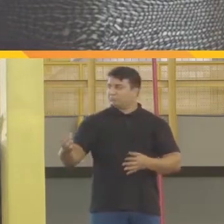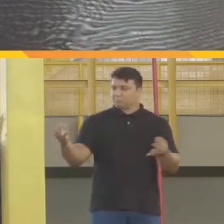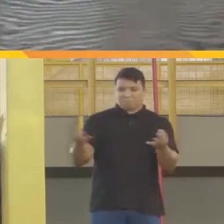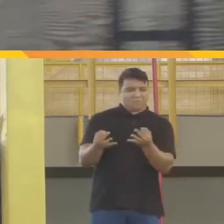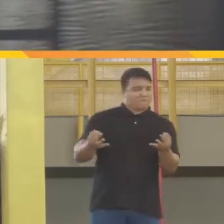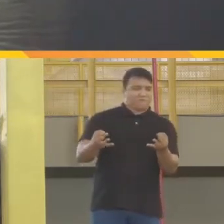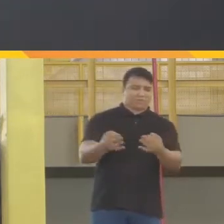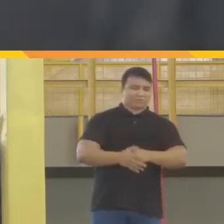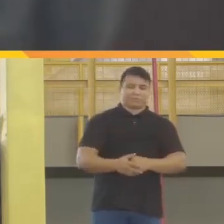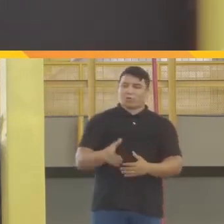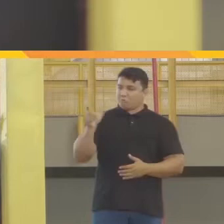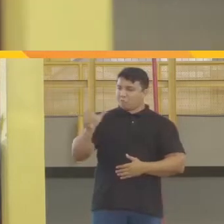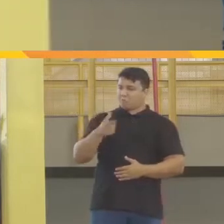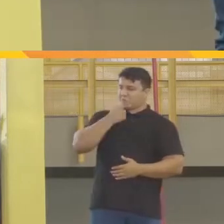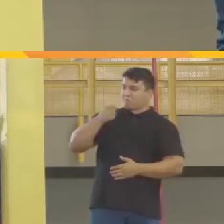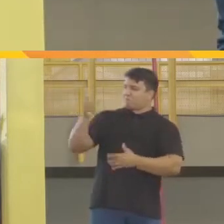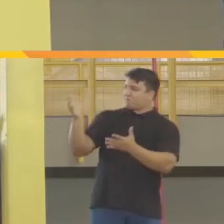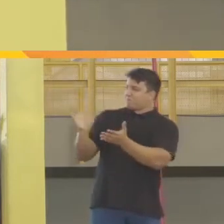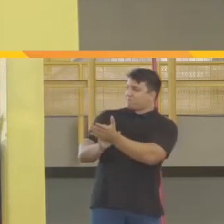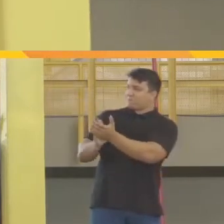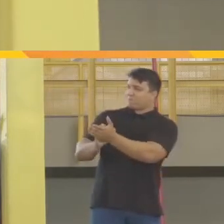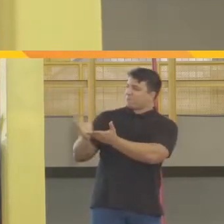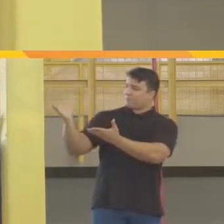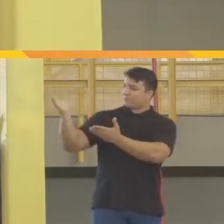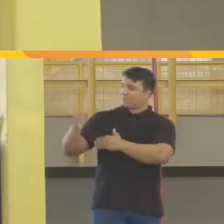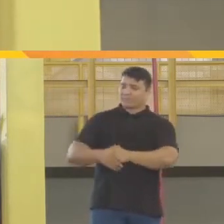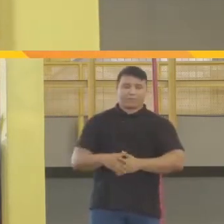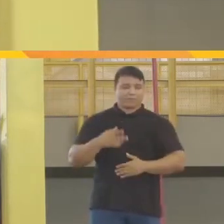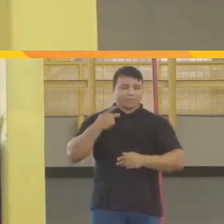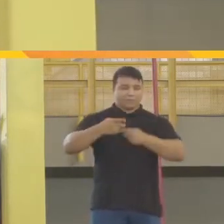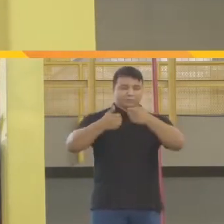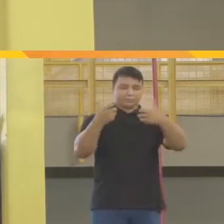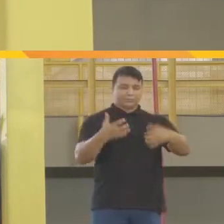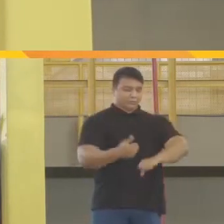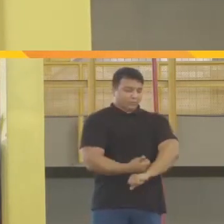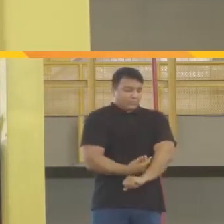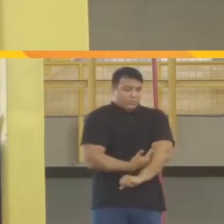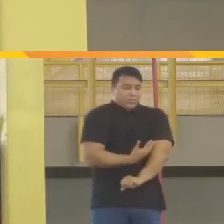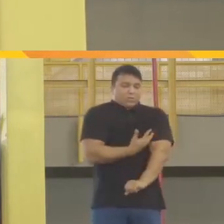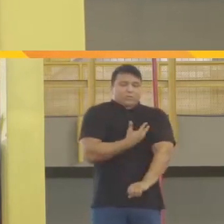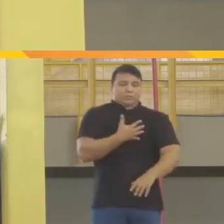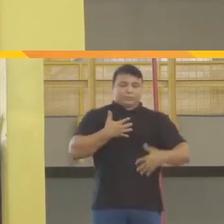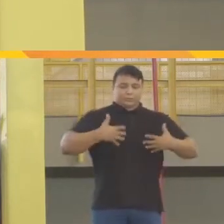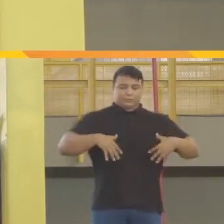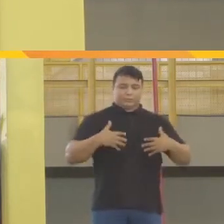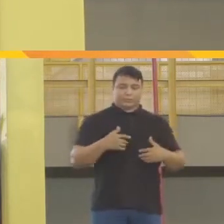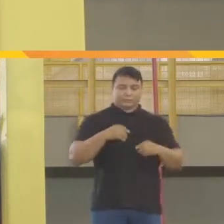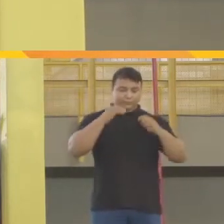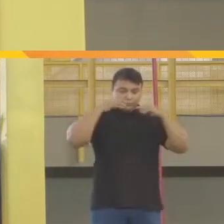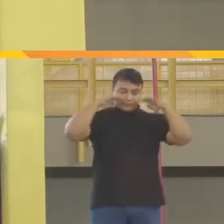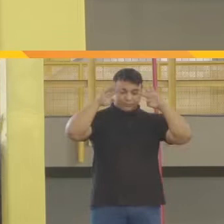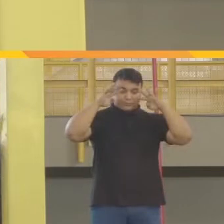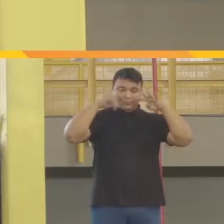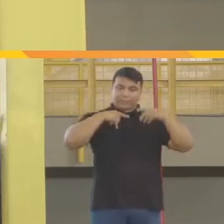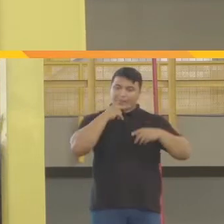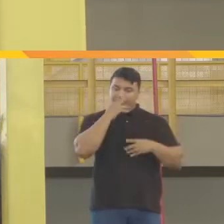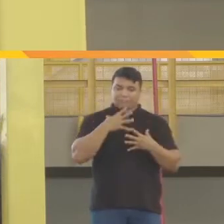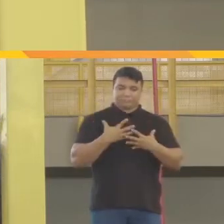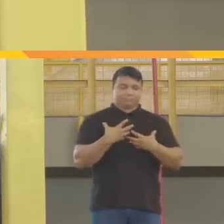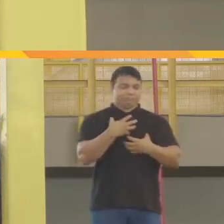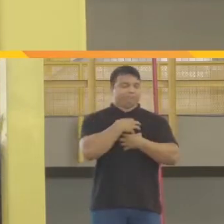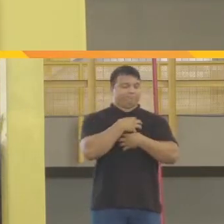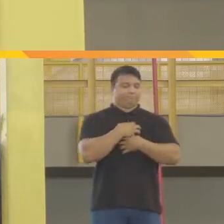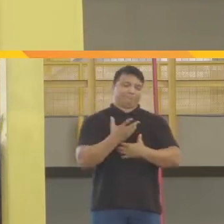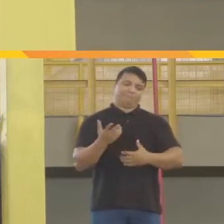que homem, que homem. Esse homem, quando fala assim, chega a arrepiar os cabelos dos meus cílios. É um negócio